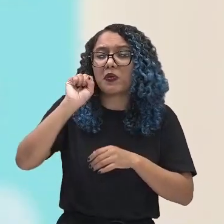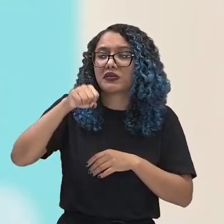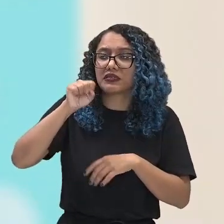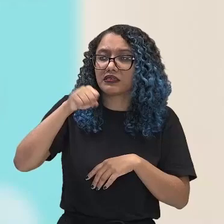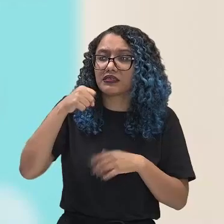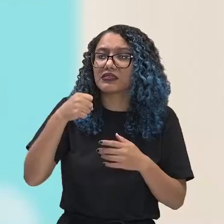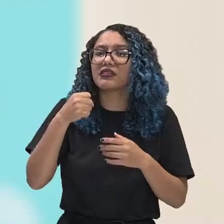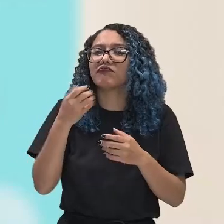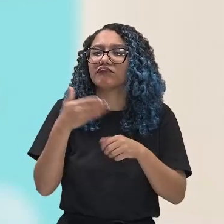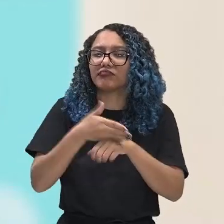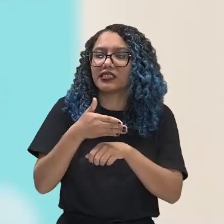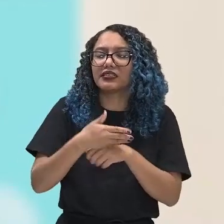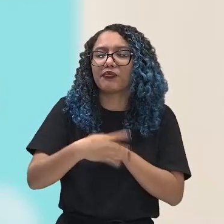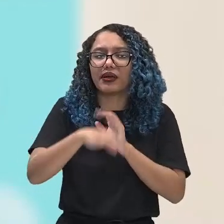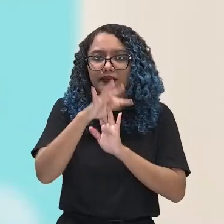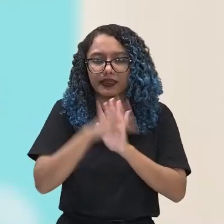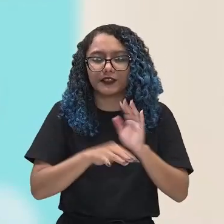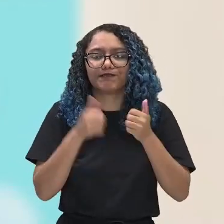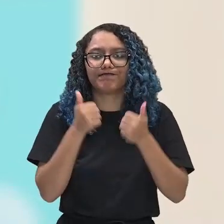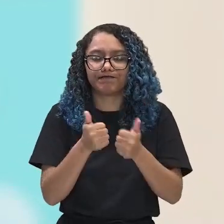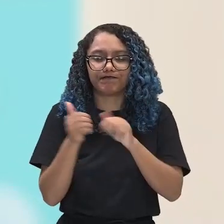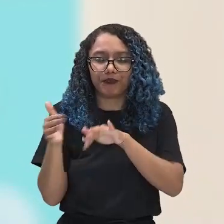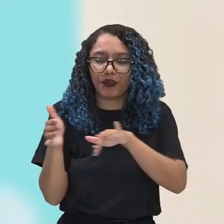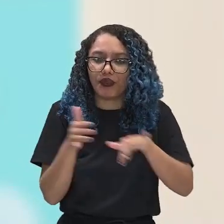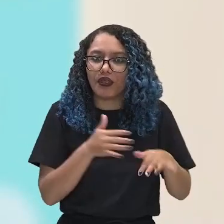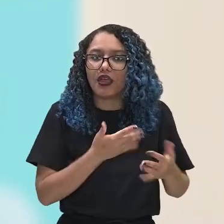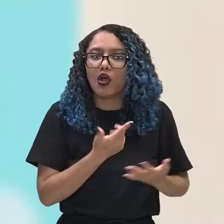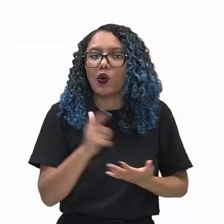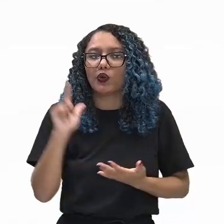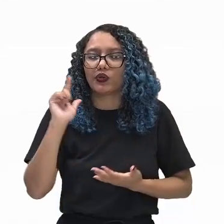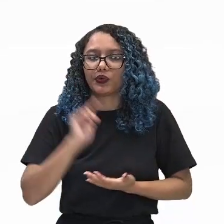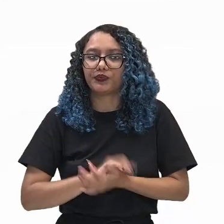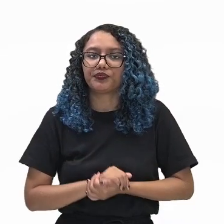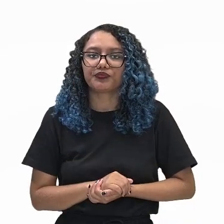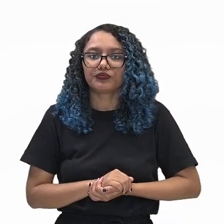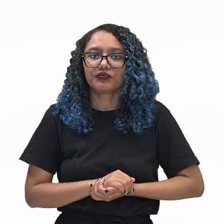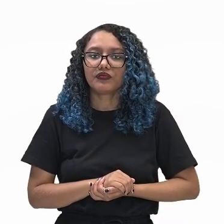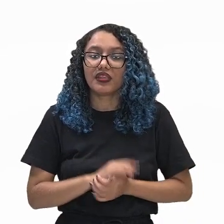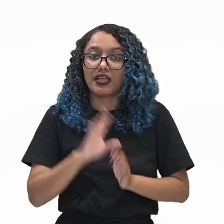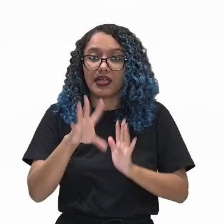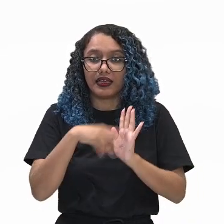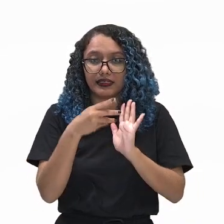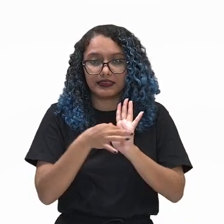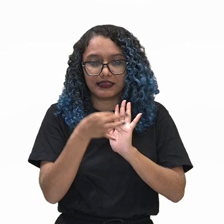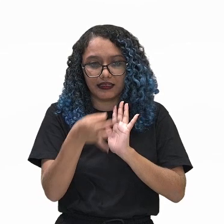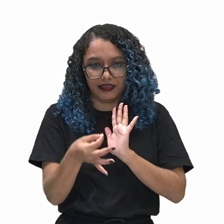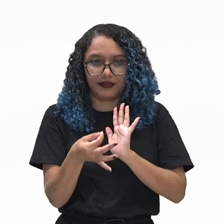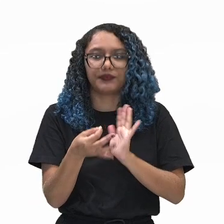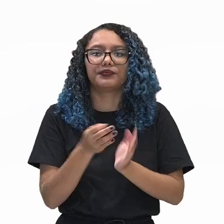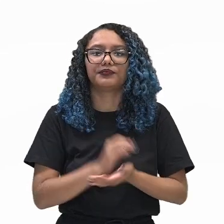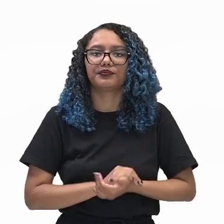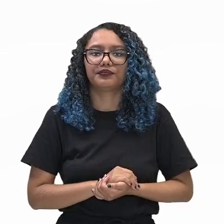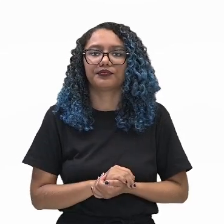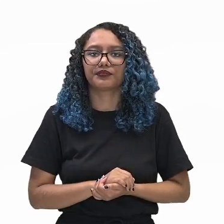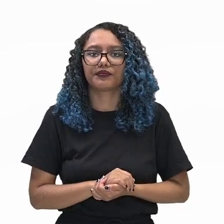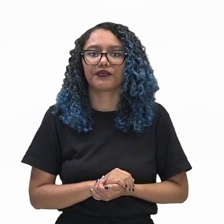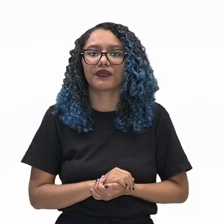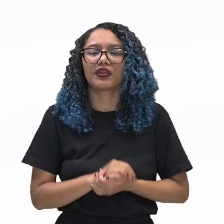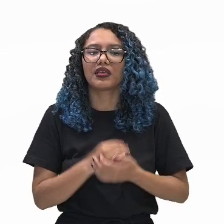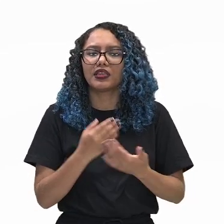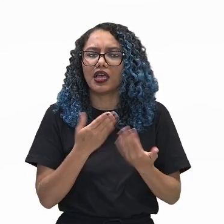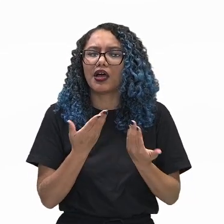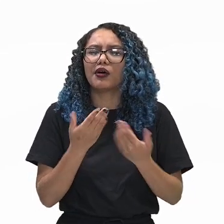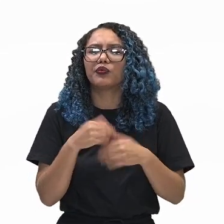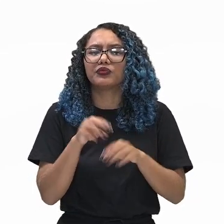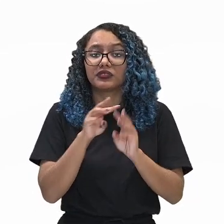no texto. Beleza? Acompanhe aí comigo o próximo texto, que é uma resenha crítica. Consoante ao site